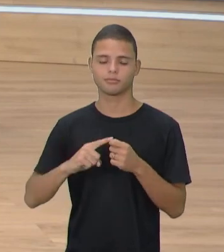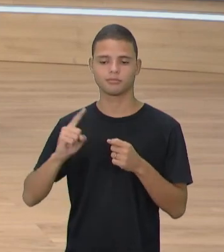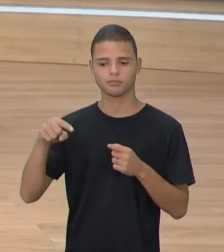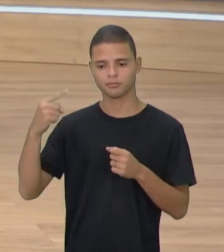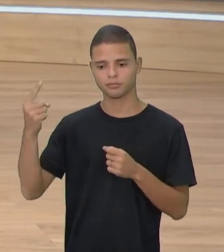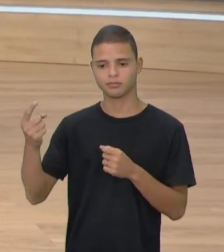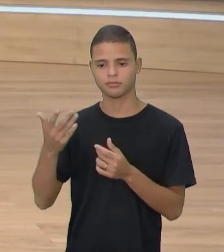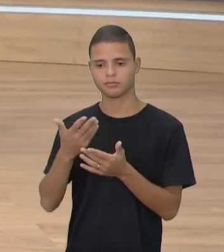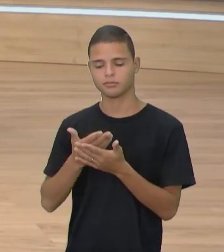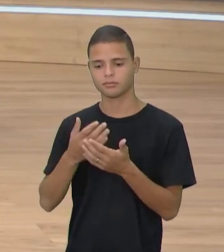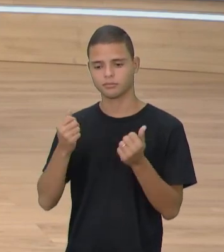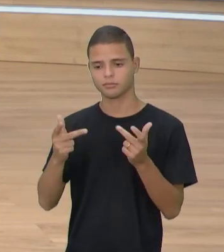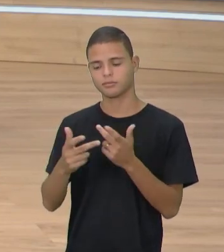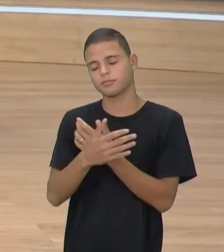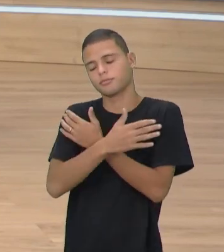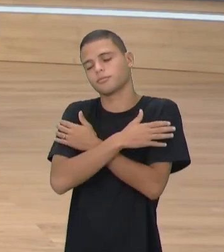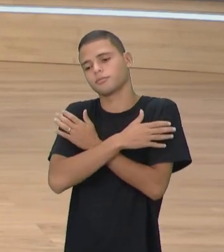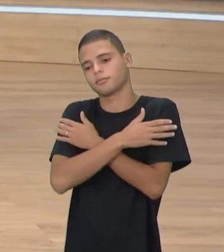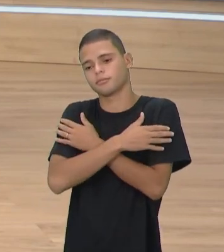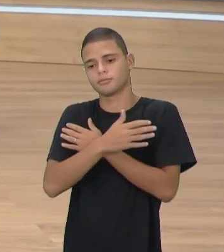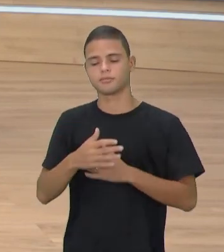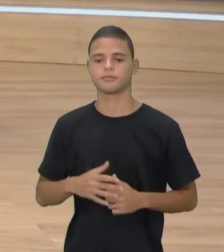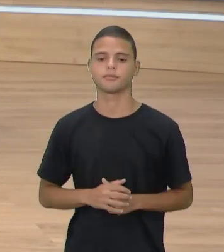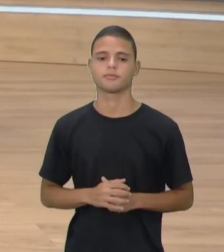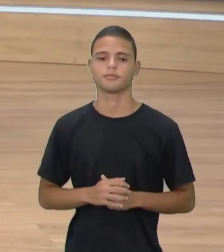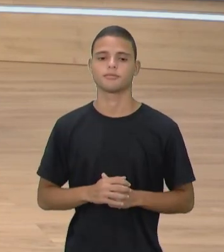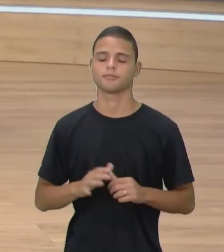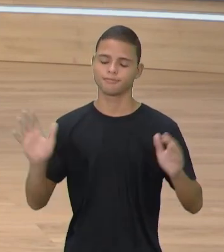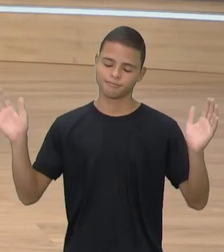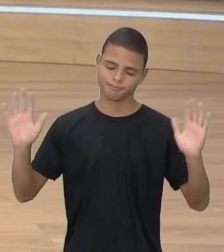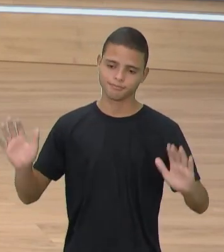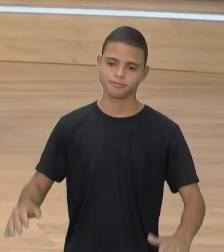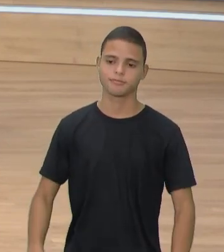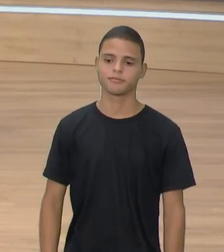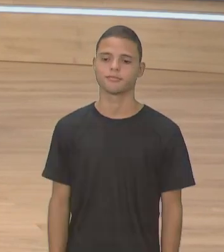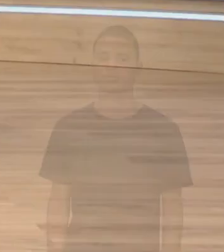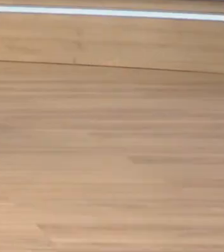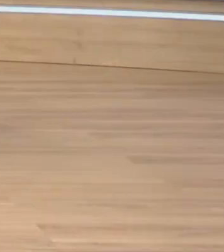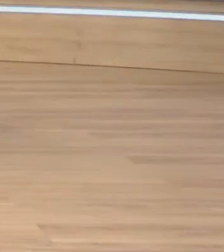Voltamos na próxima aula, então. Um abraço, fiquem em paz. Tchau, galera. Valeu.